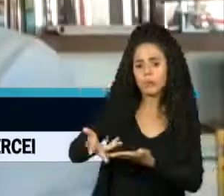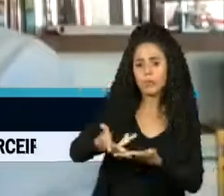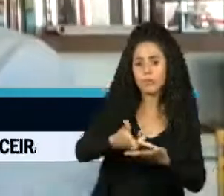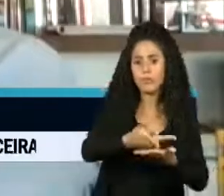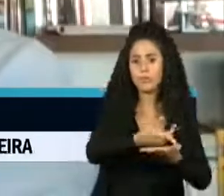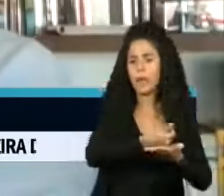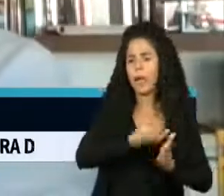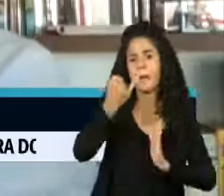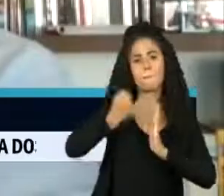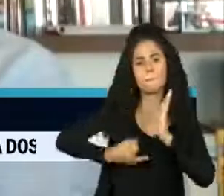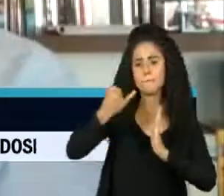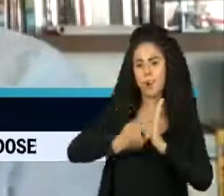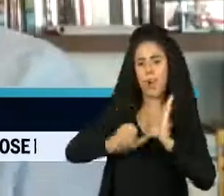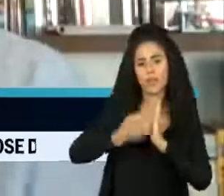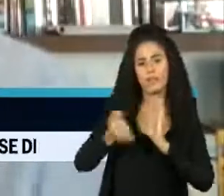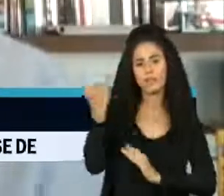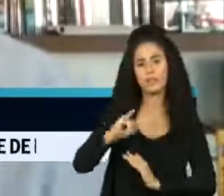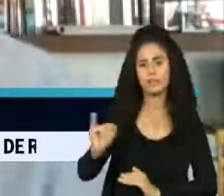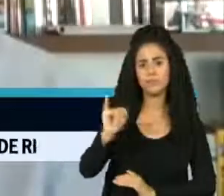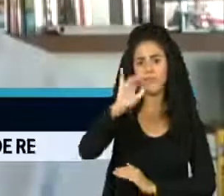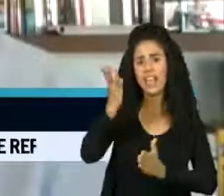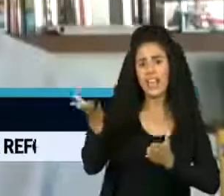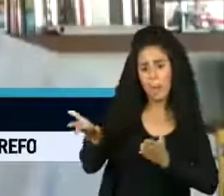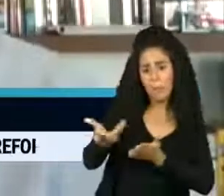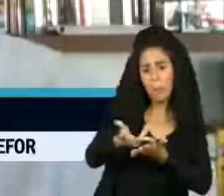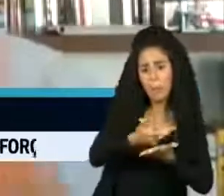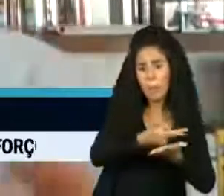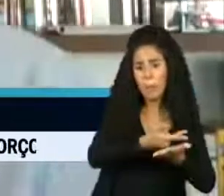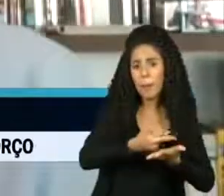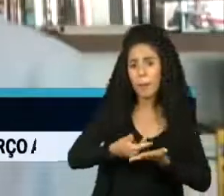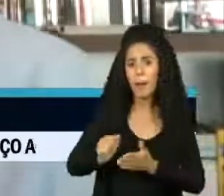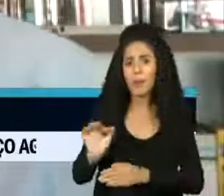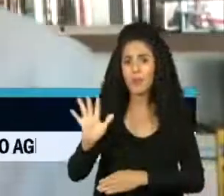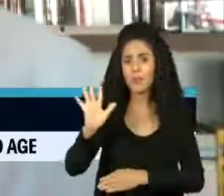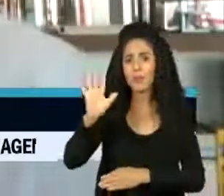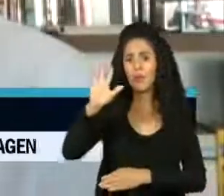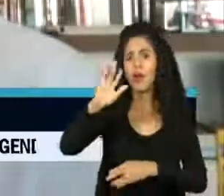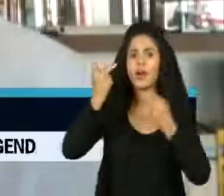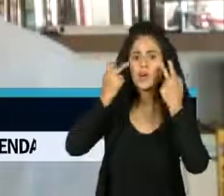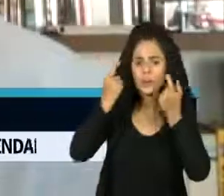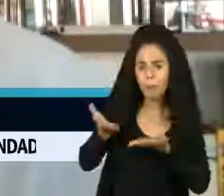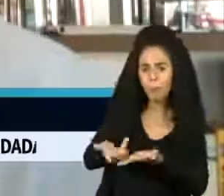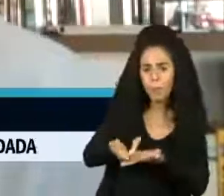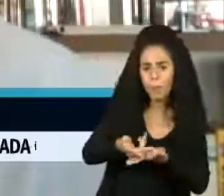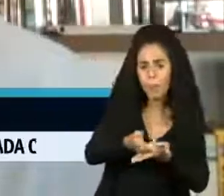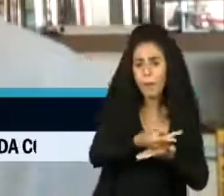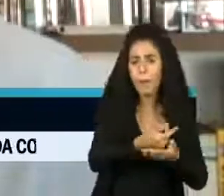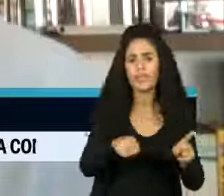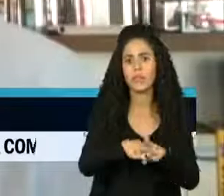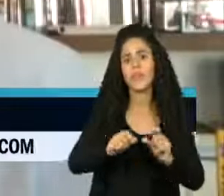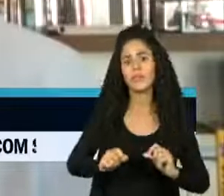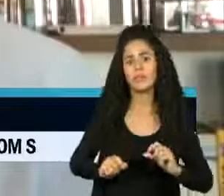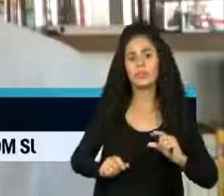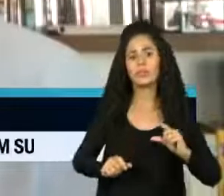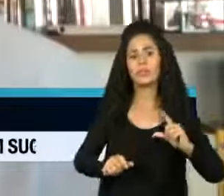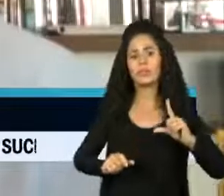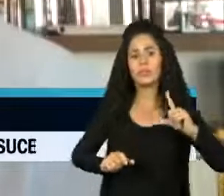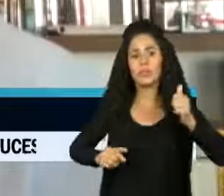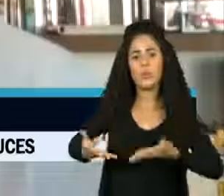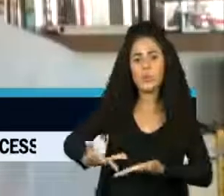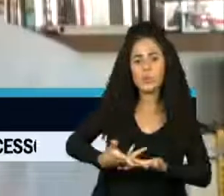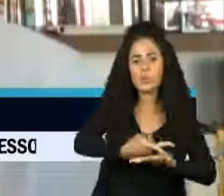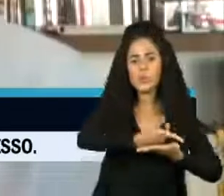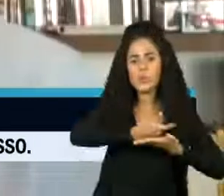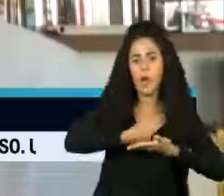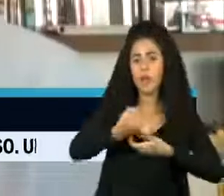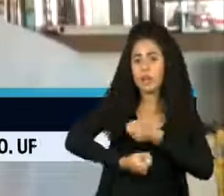de impostos sobre esses preços. Então, se os preços sobem mais, é natural que a arrecadação nominal suba também. Então, o que a gente viu no ano